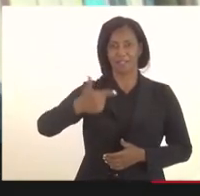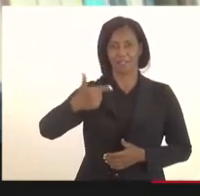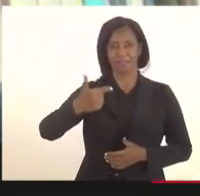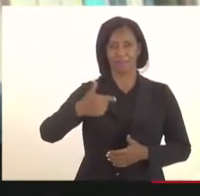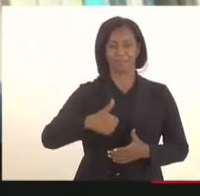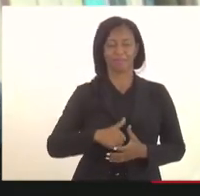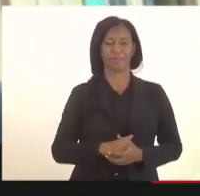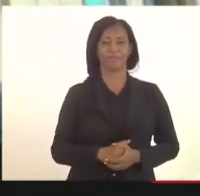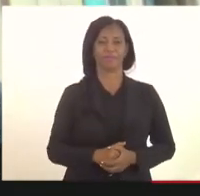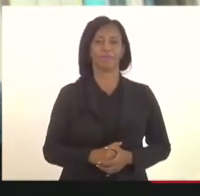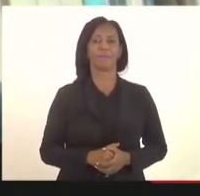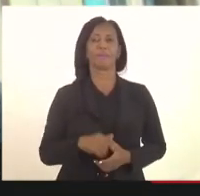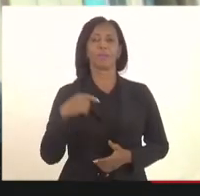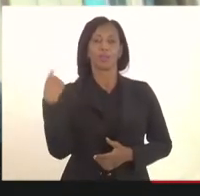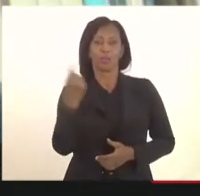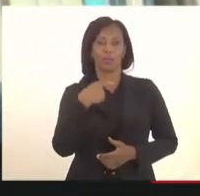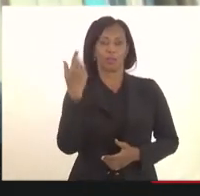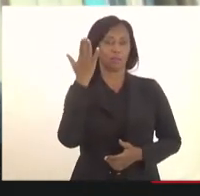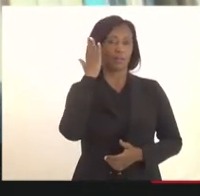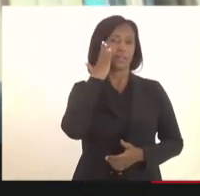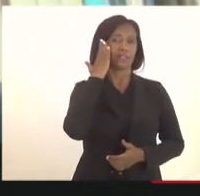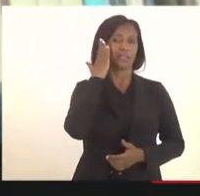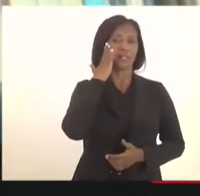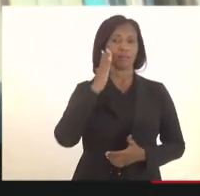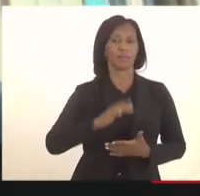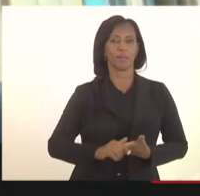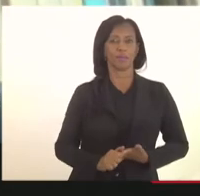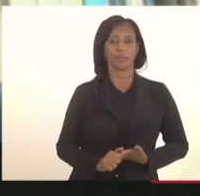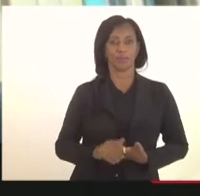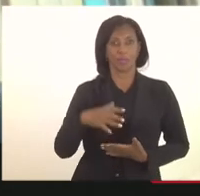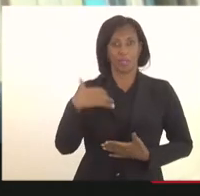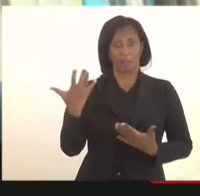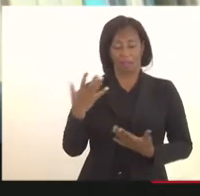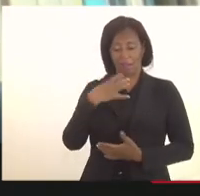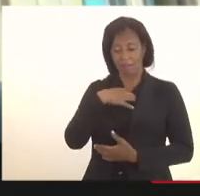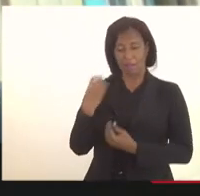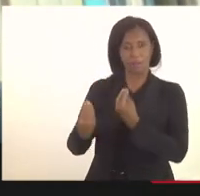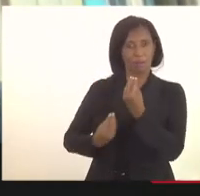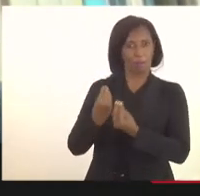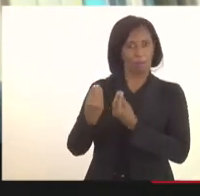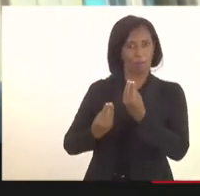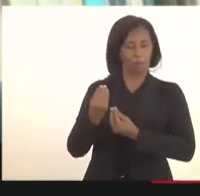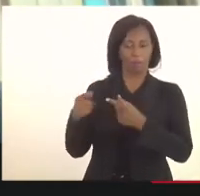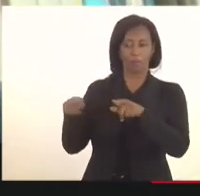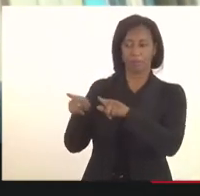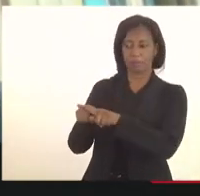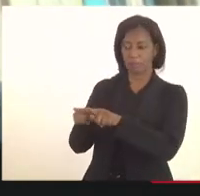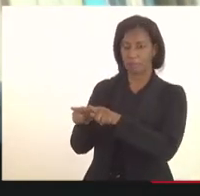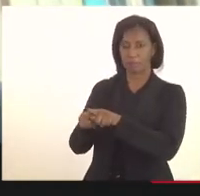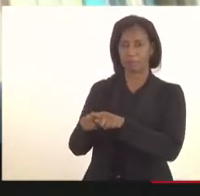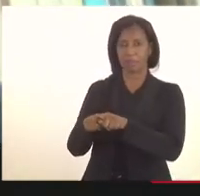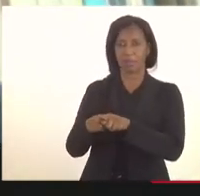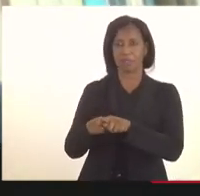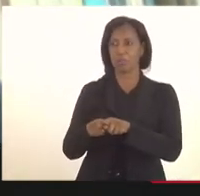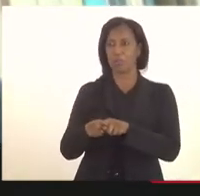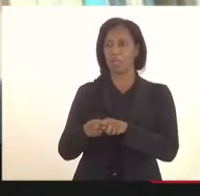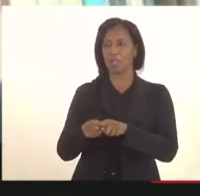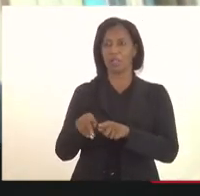verde. Nós sabemos que, assim como no caso de